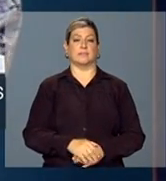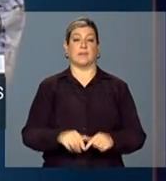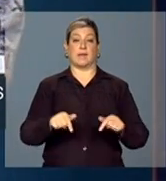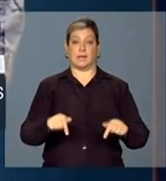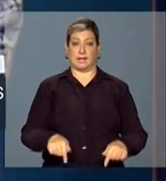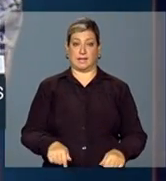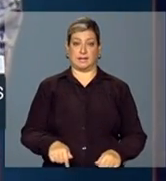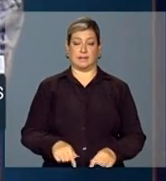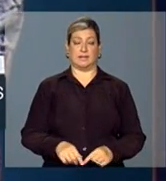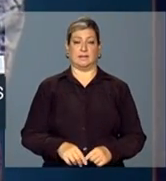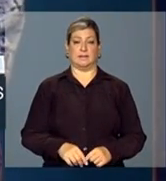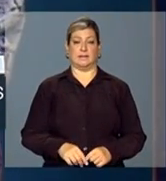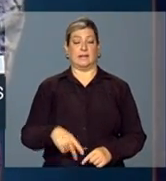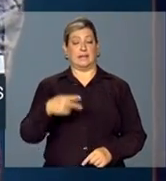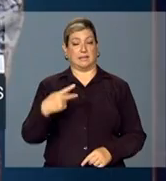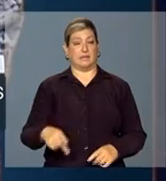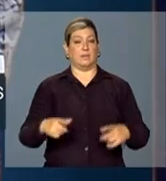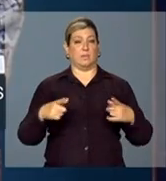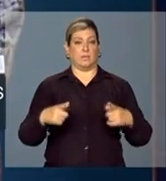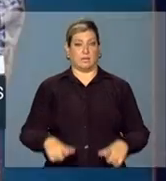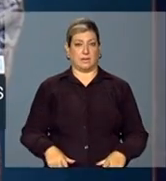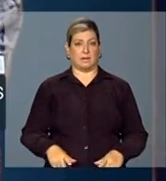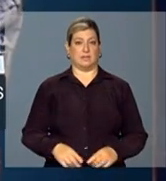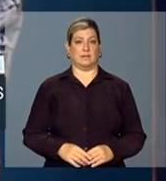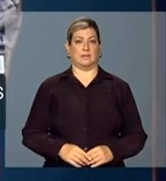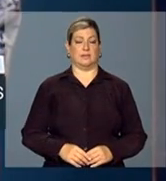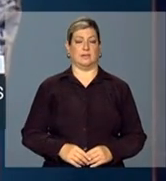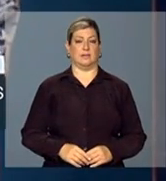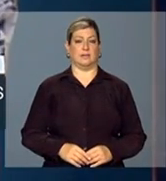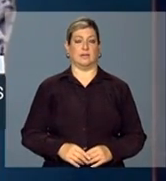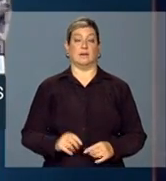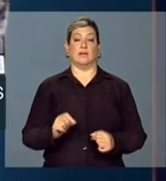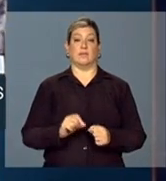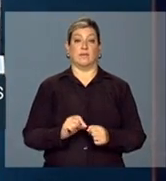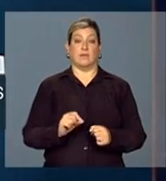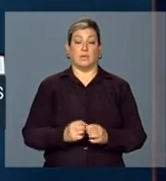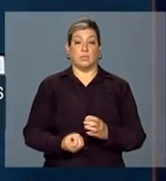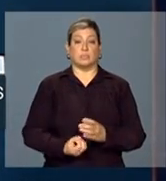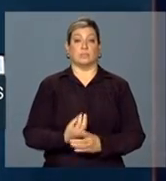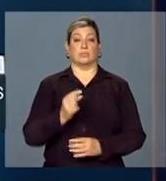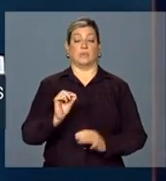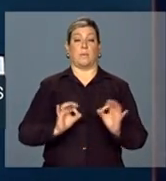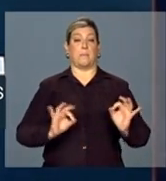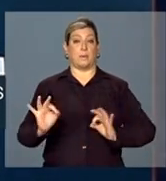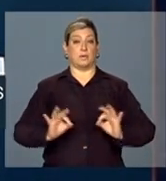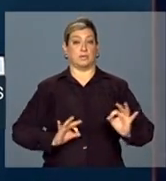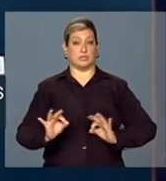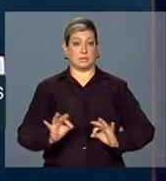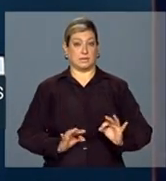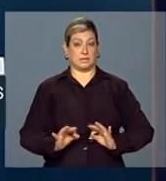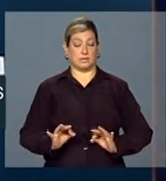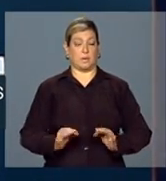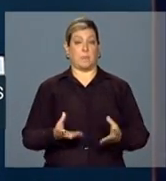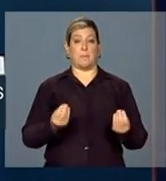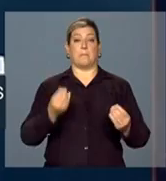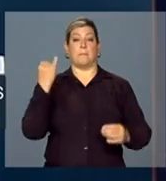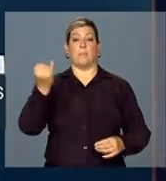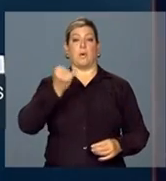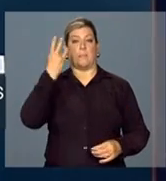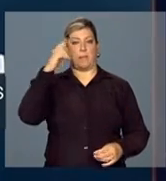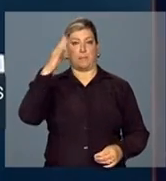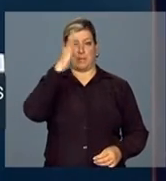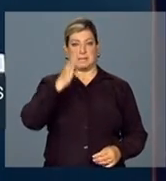aqui, neste lugar, se erigiu um projeto que é muito importante para o